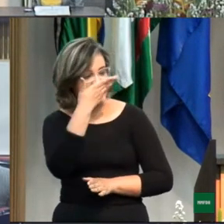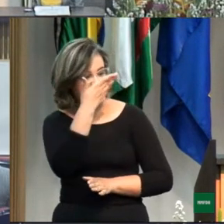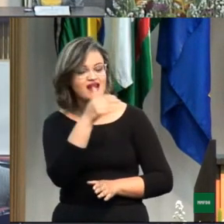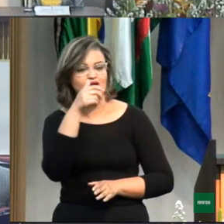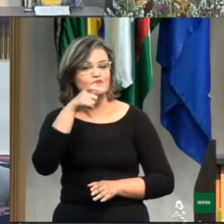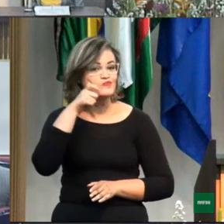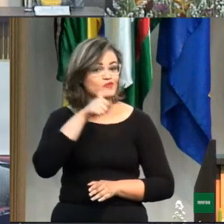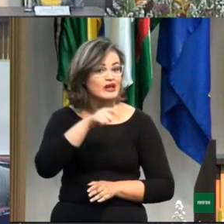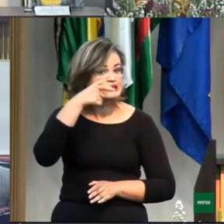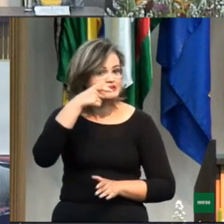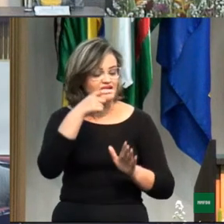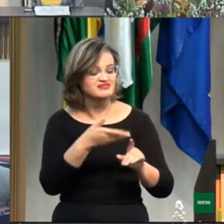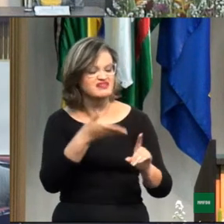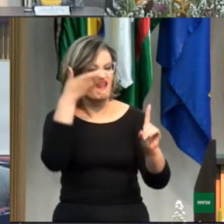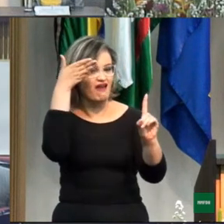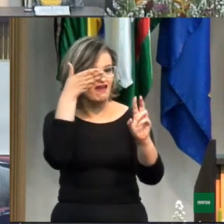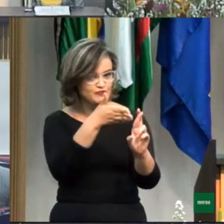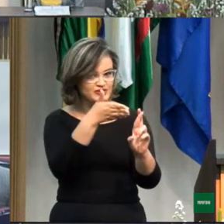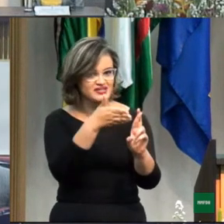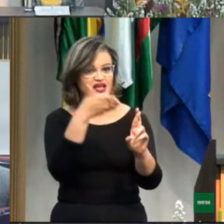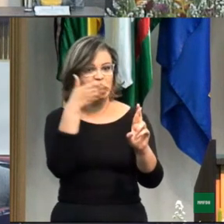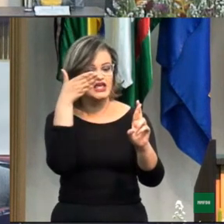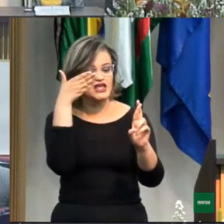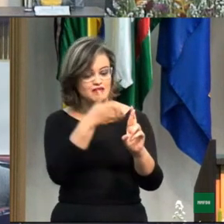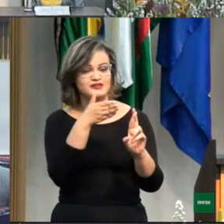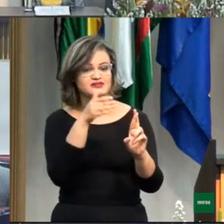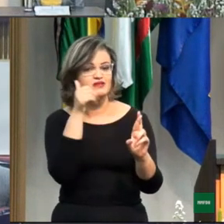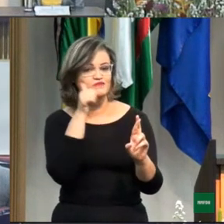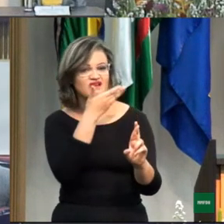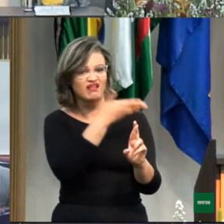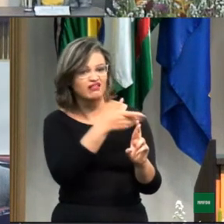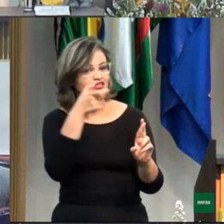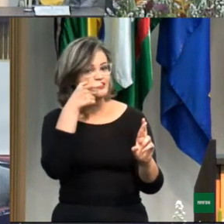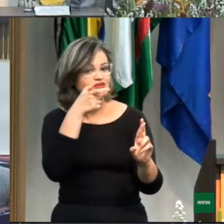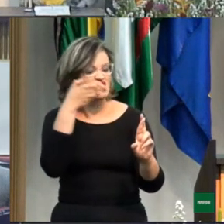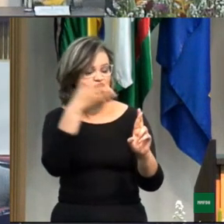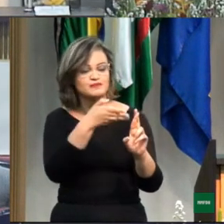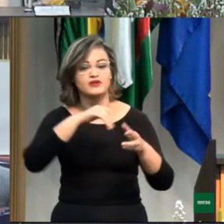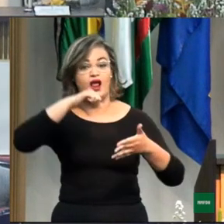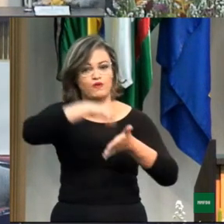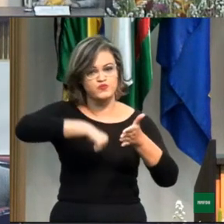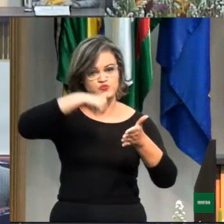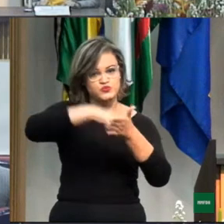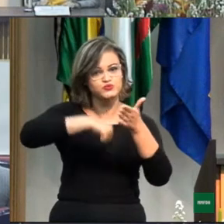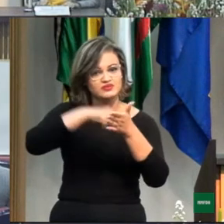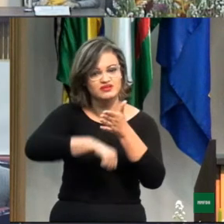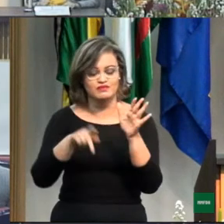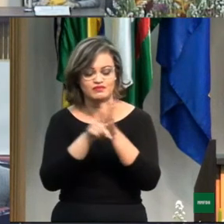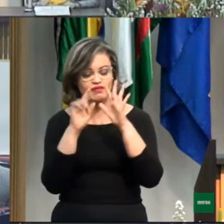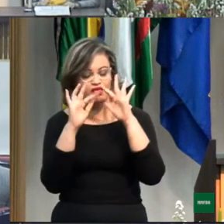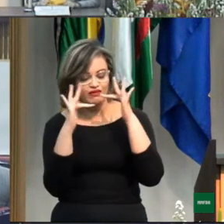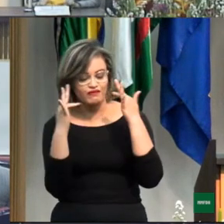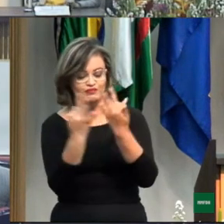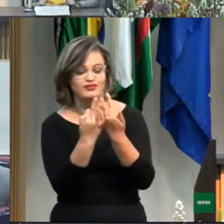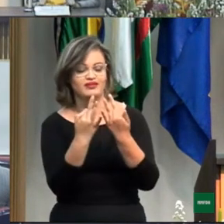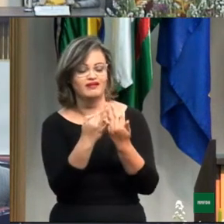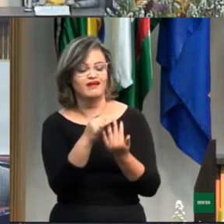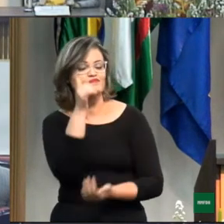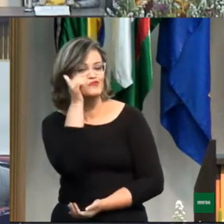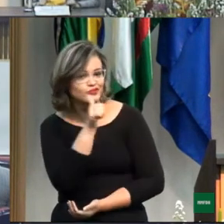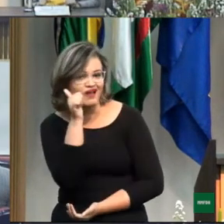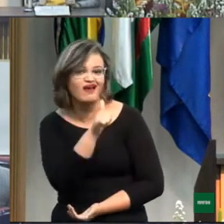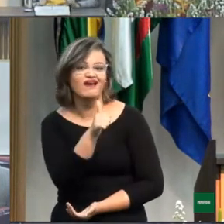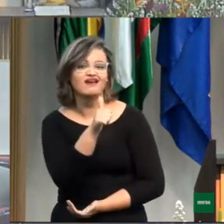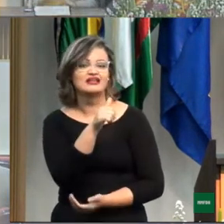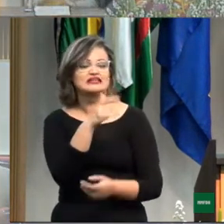Bolsonaro, é a pessoa que mais simboliza, que mais representa essa luta pela família, pela mulher, pelas